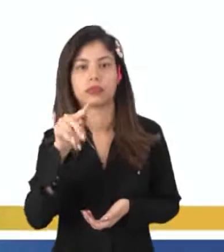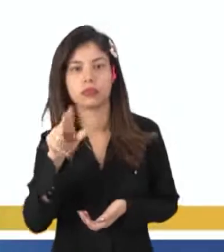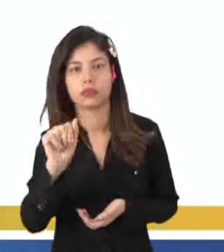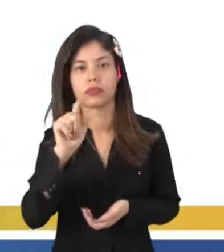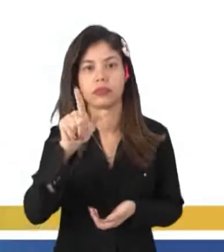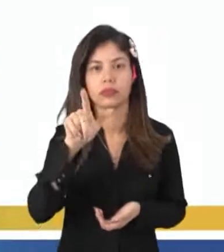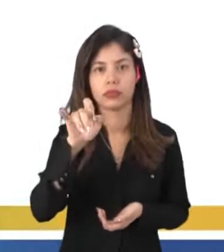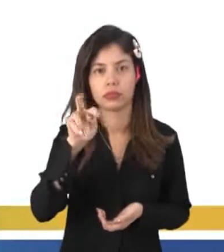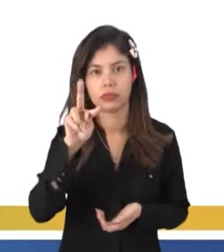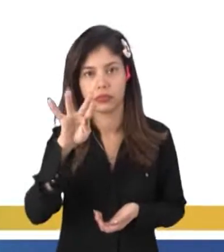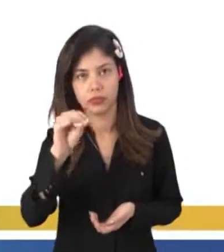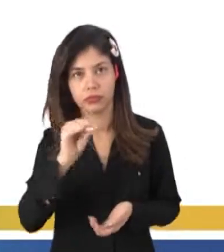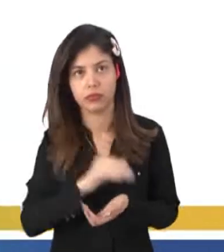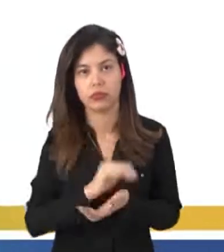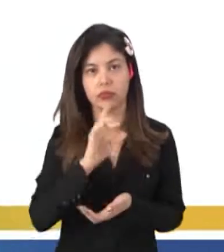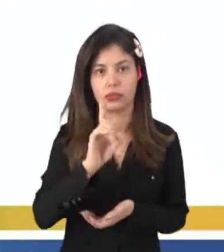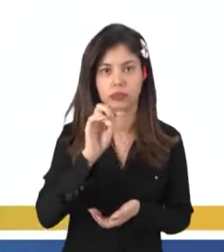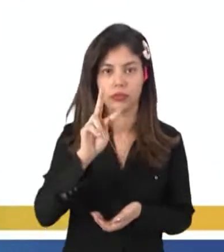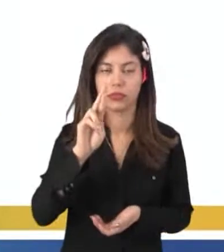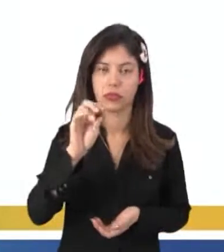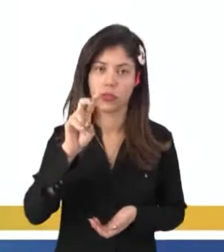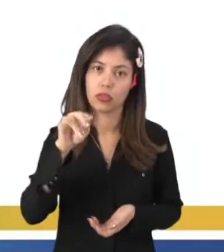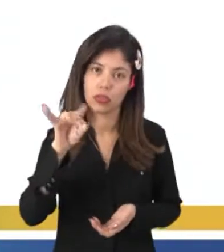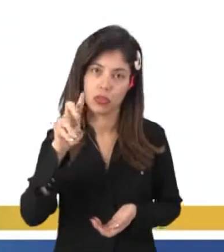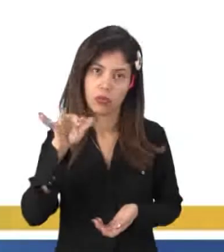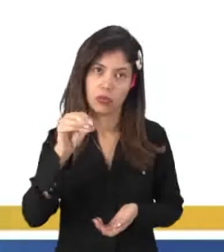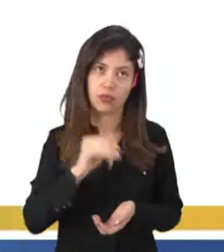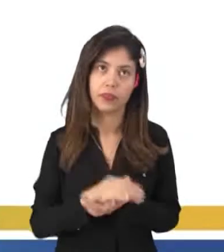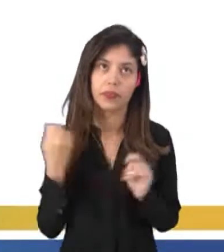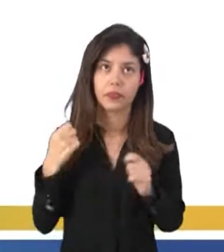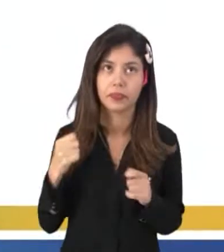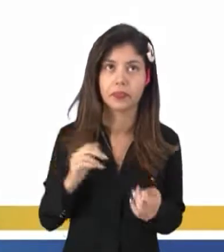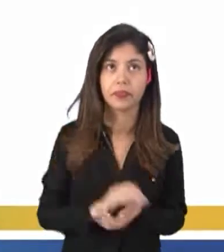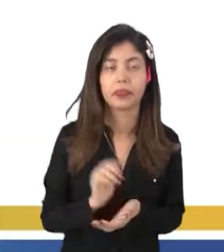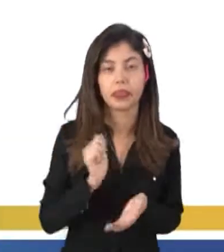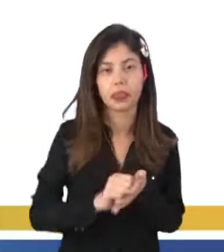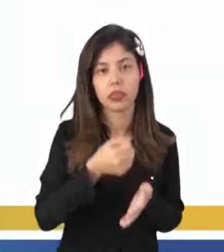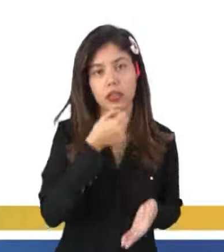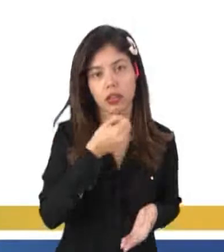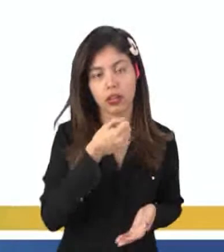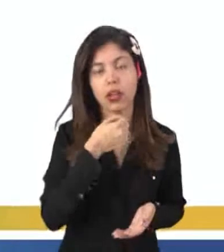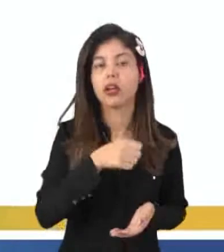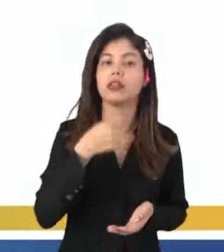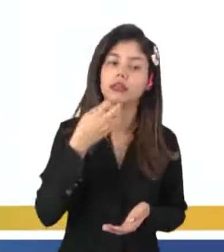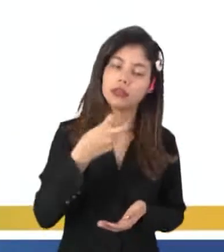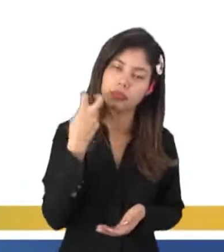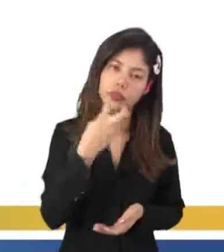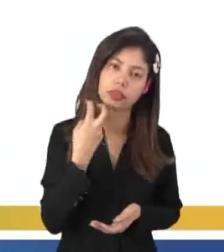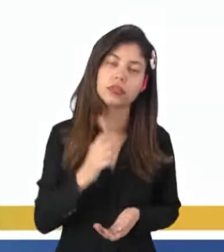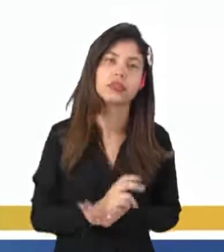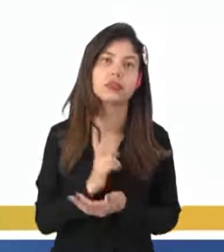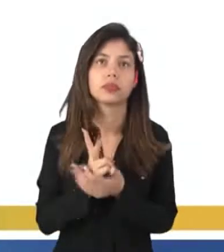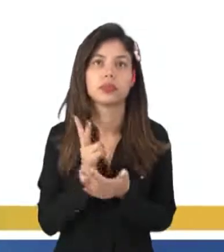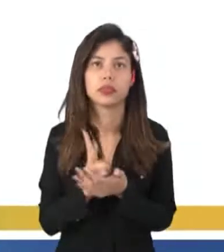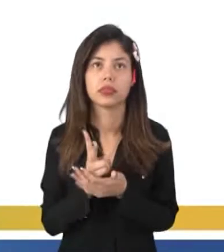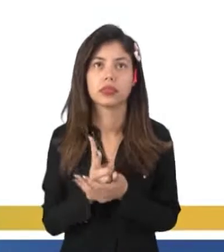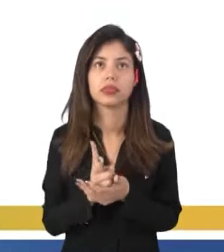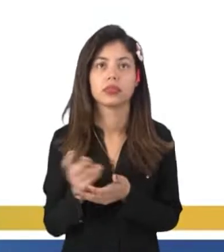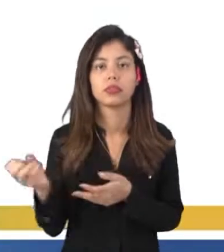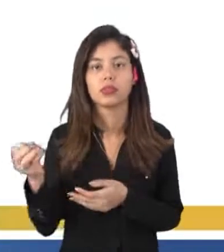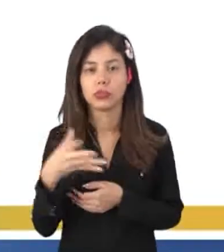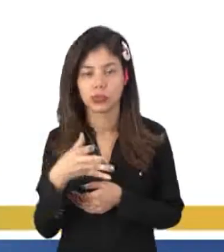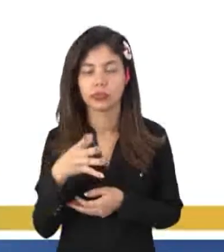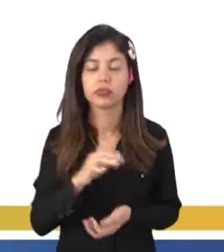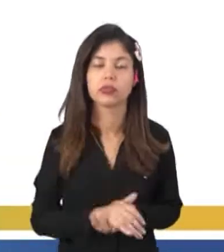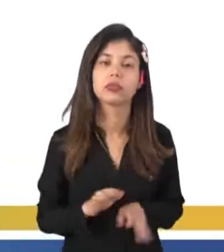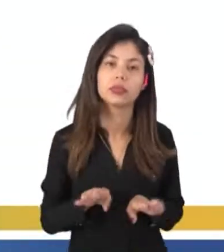e Deuteronômio, ele precisou de uma fonte de tradição oral, né? E da mesma forma o Novo